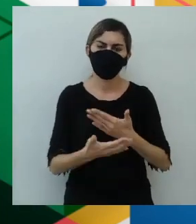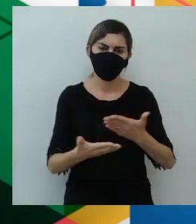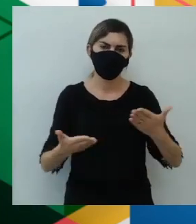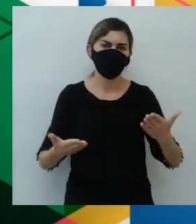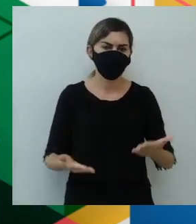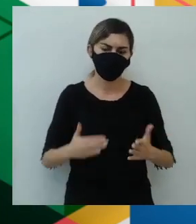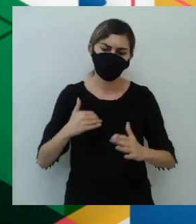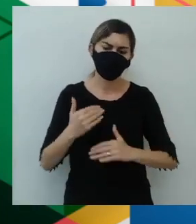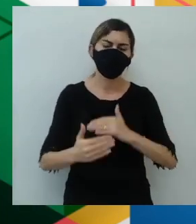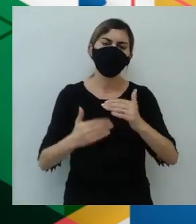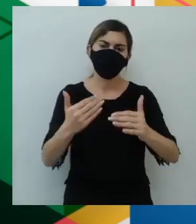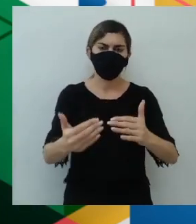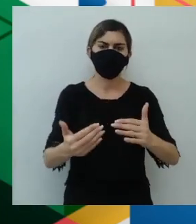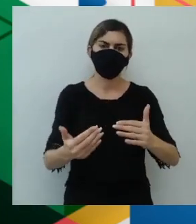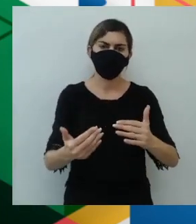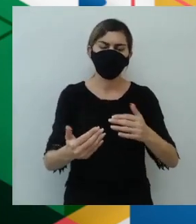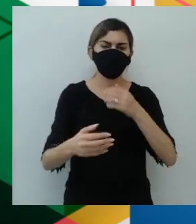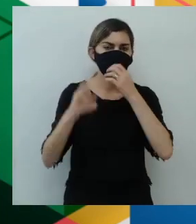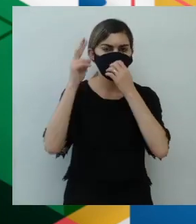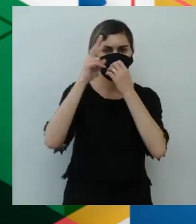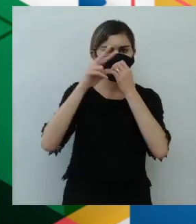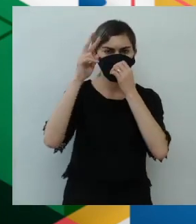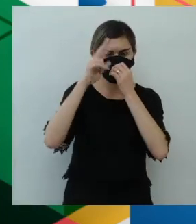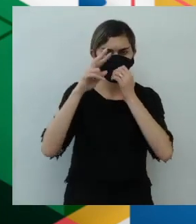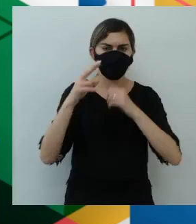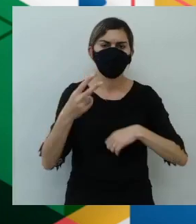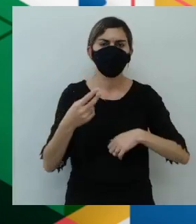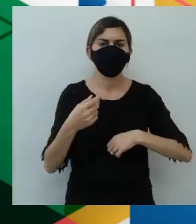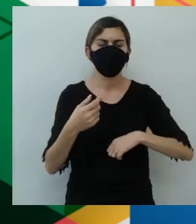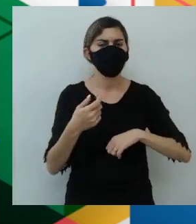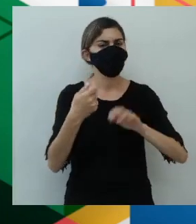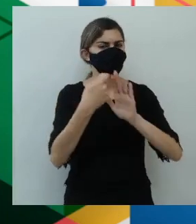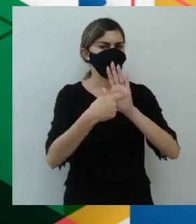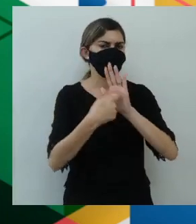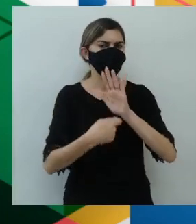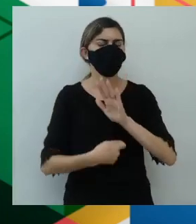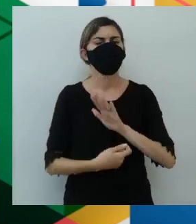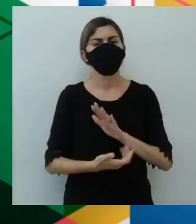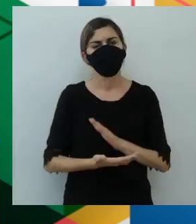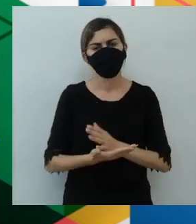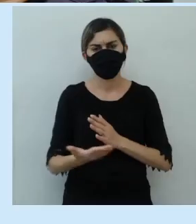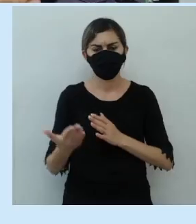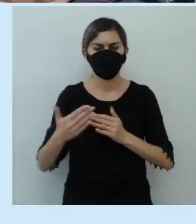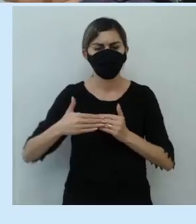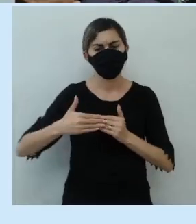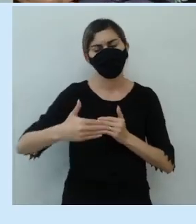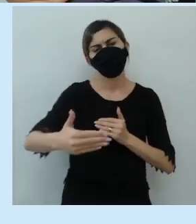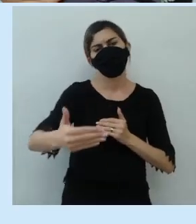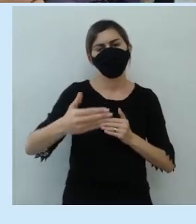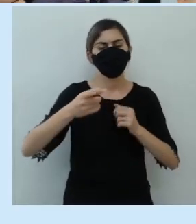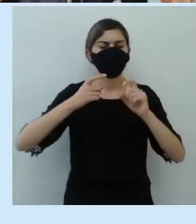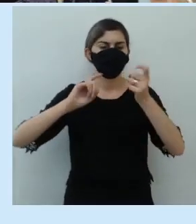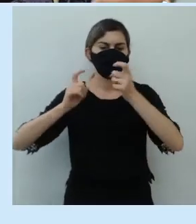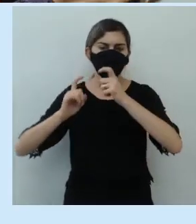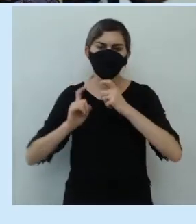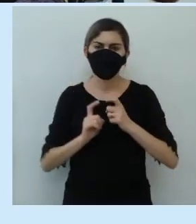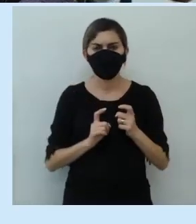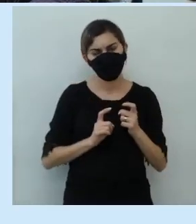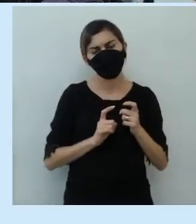vai desenvolvendo a história, o roteiro vai se desenvolvendo a partir desse